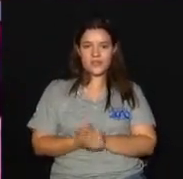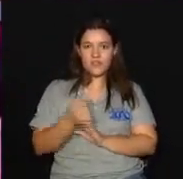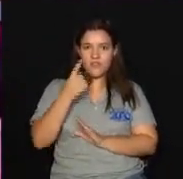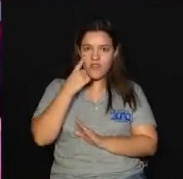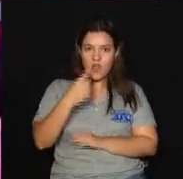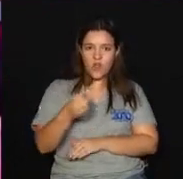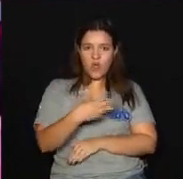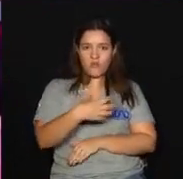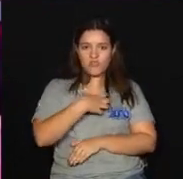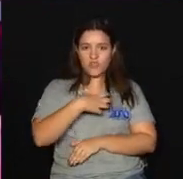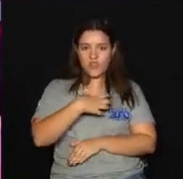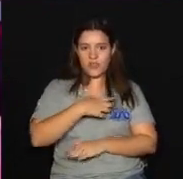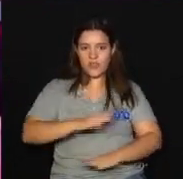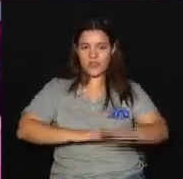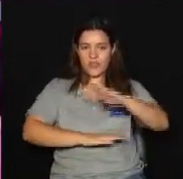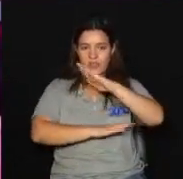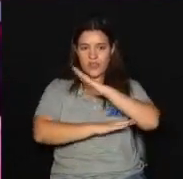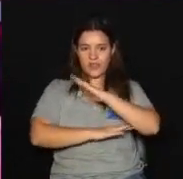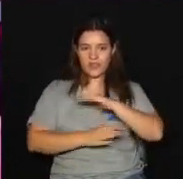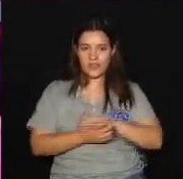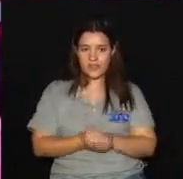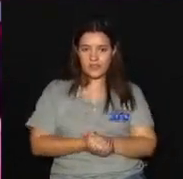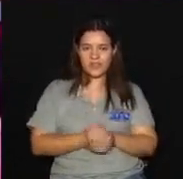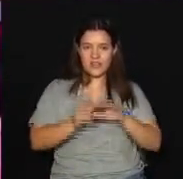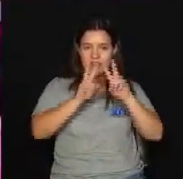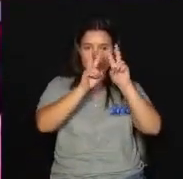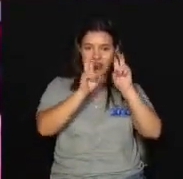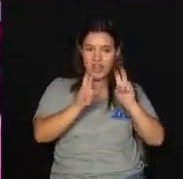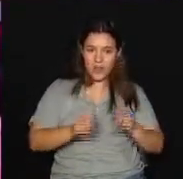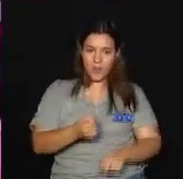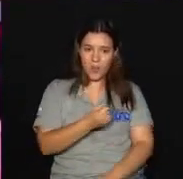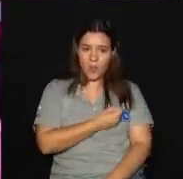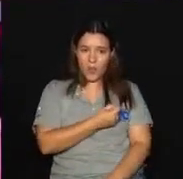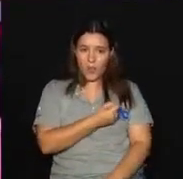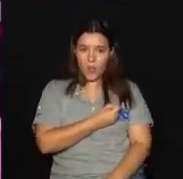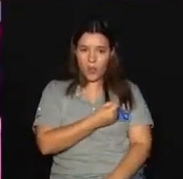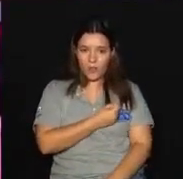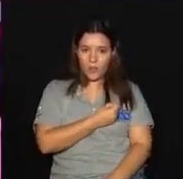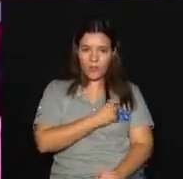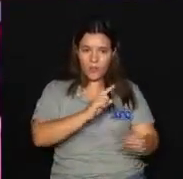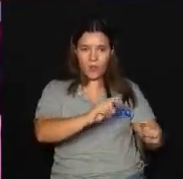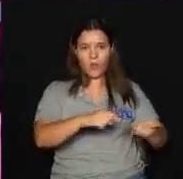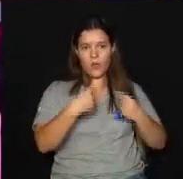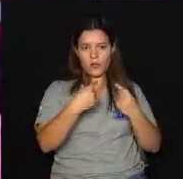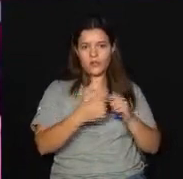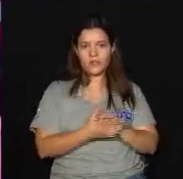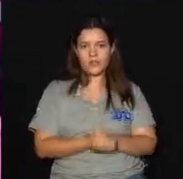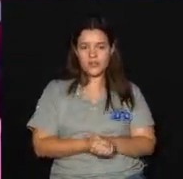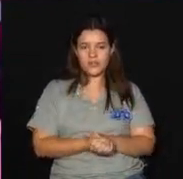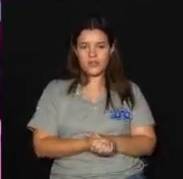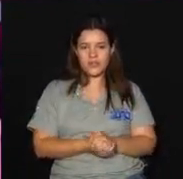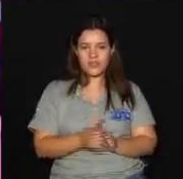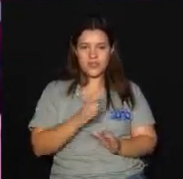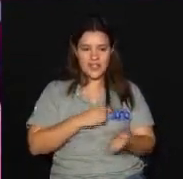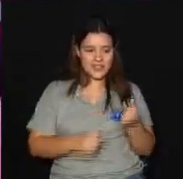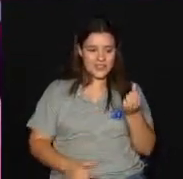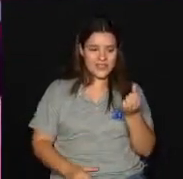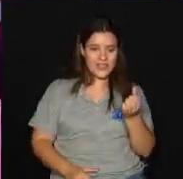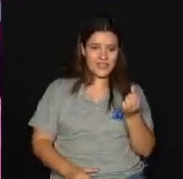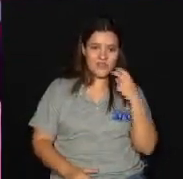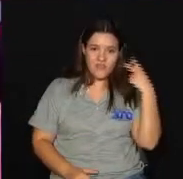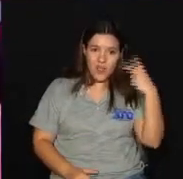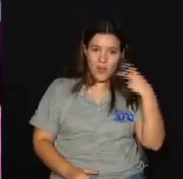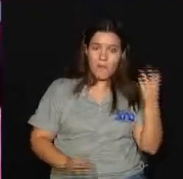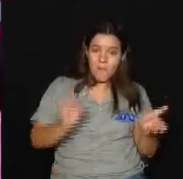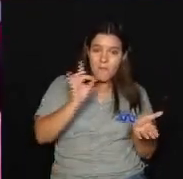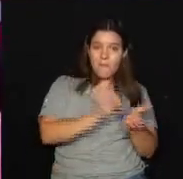da Câmara, em termos de número de oposição, você tem 6 vereadores